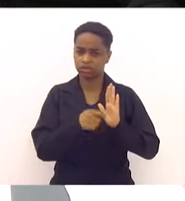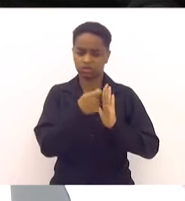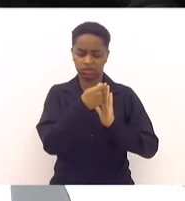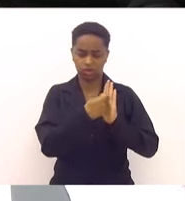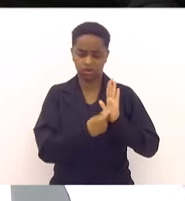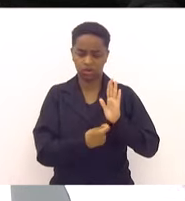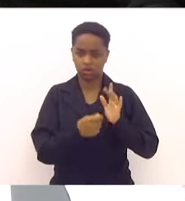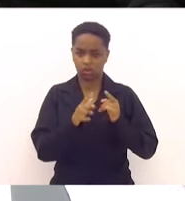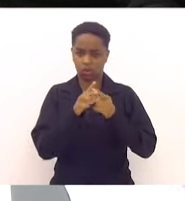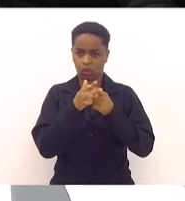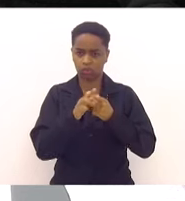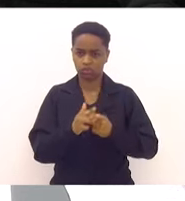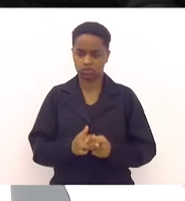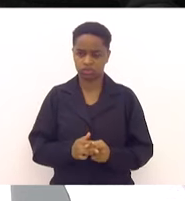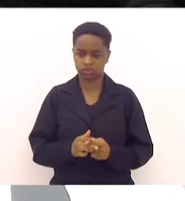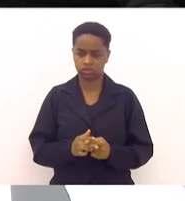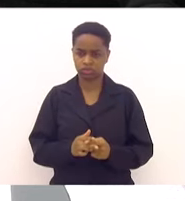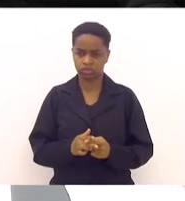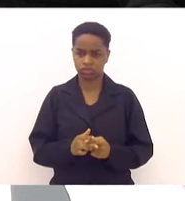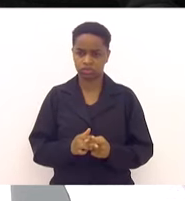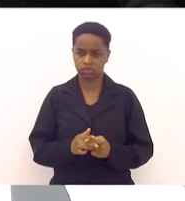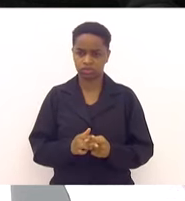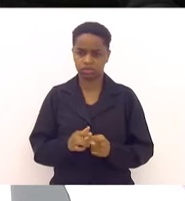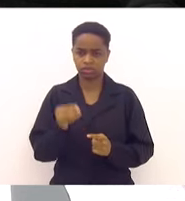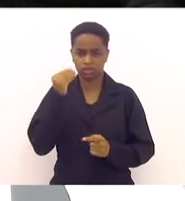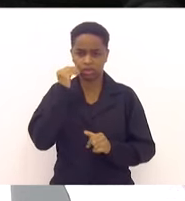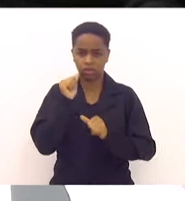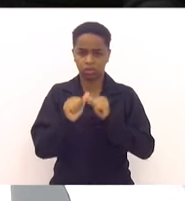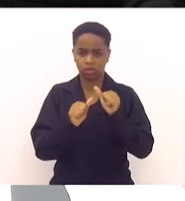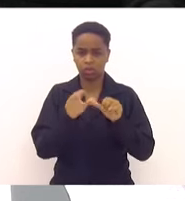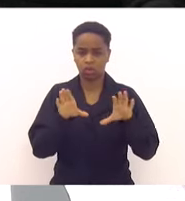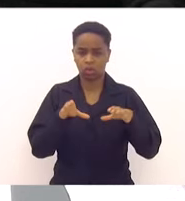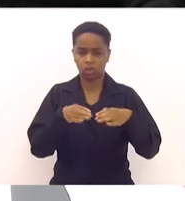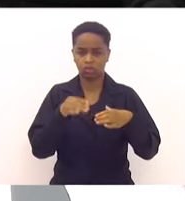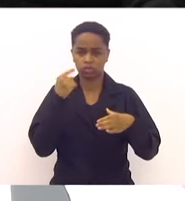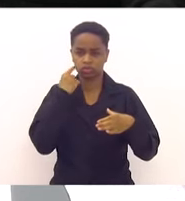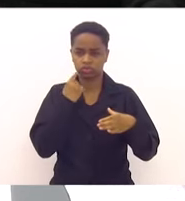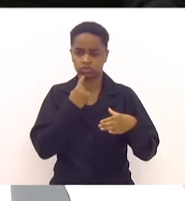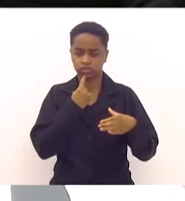consertou para alterar a comunidade surda.